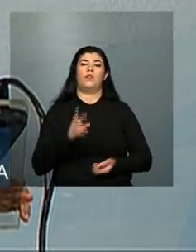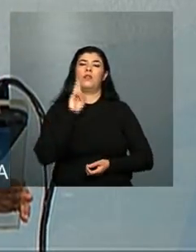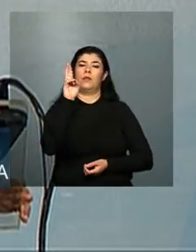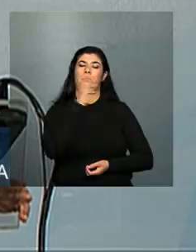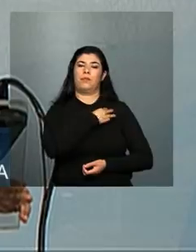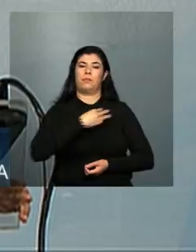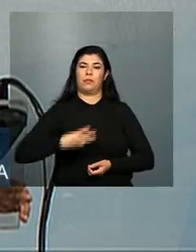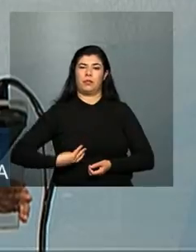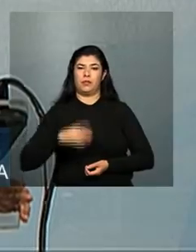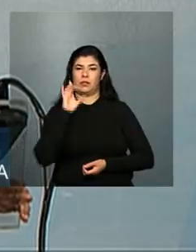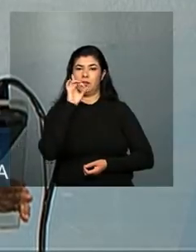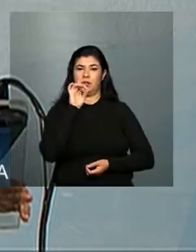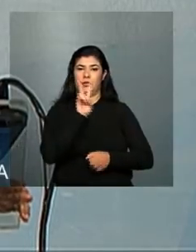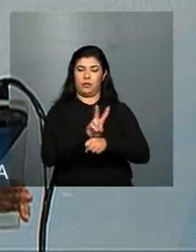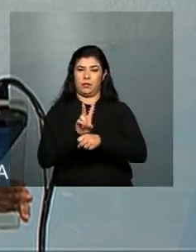ele.